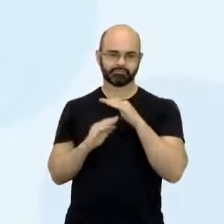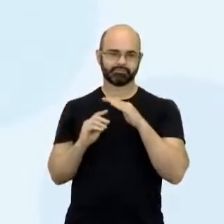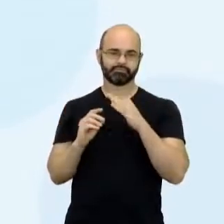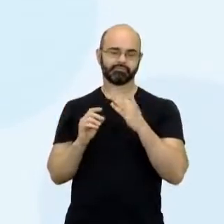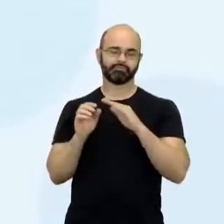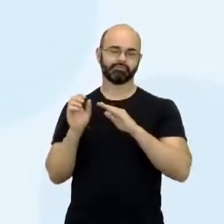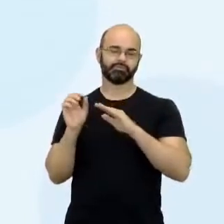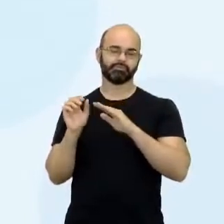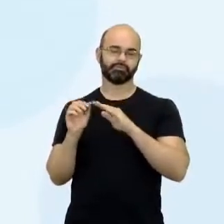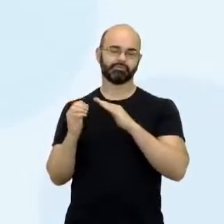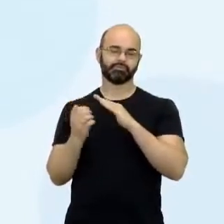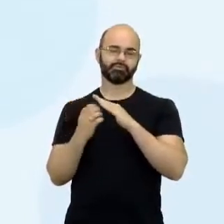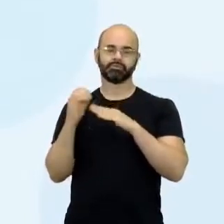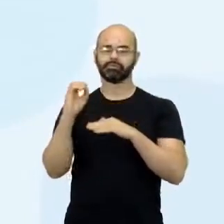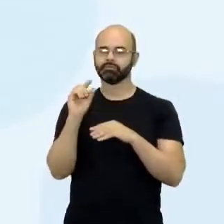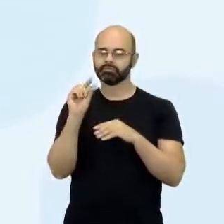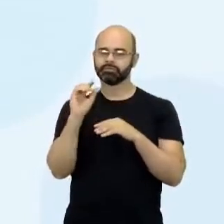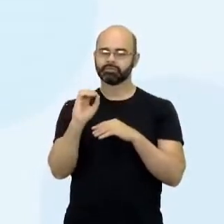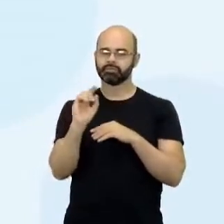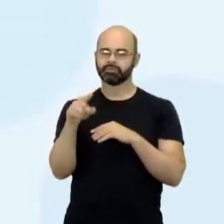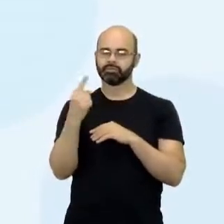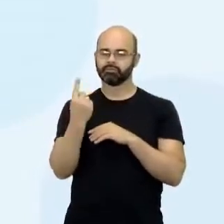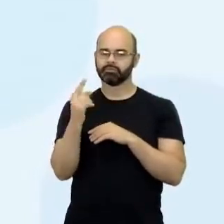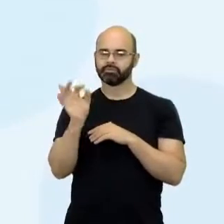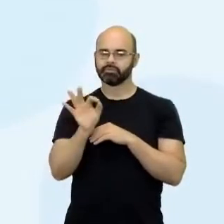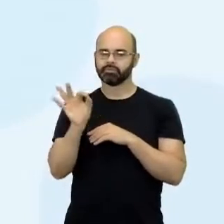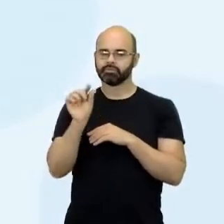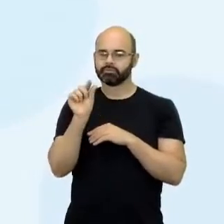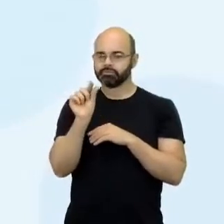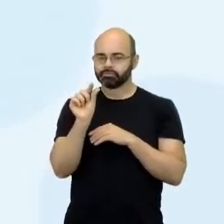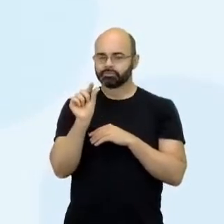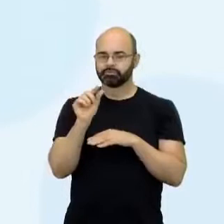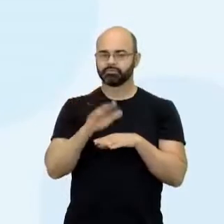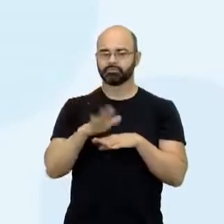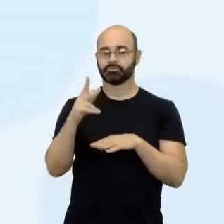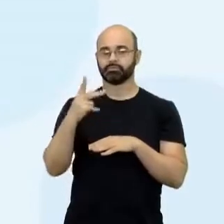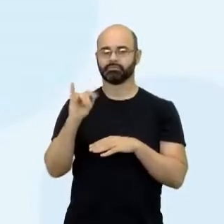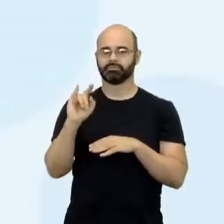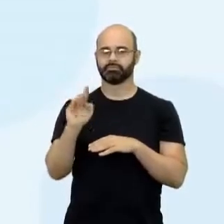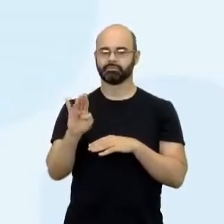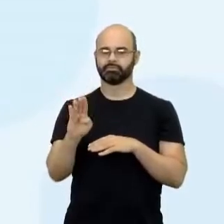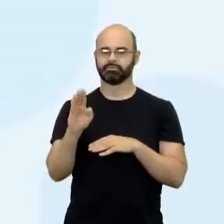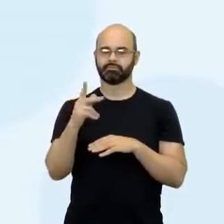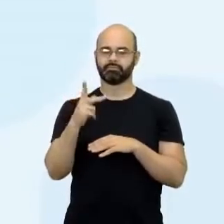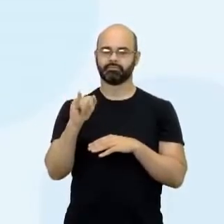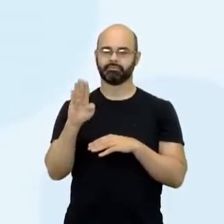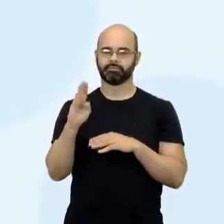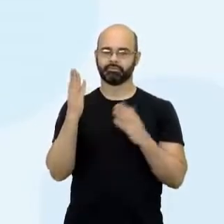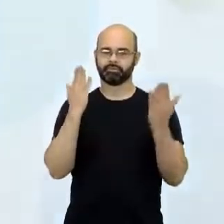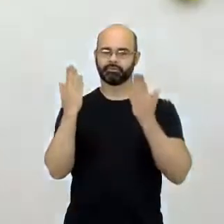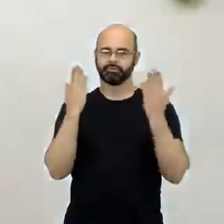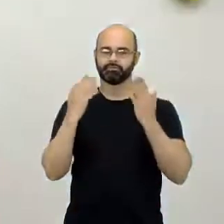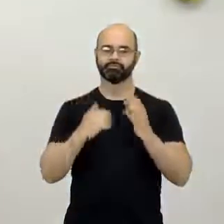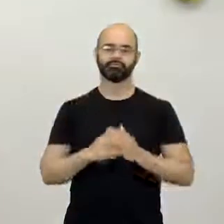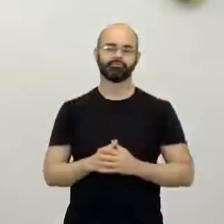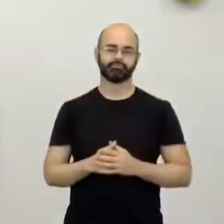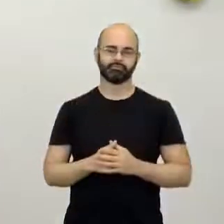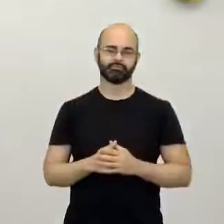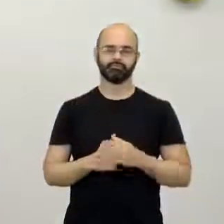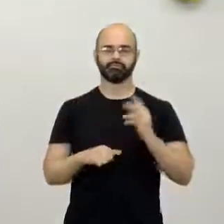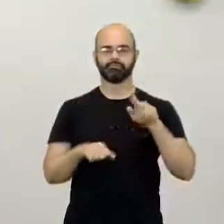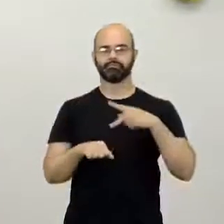empresas. Um pouco mais de 0,1% em relação ao PIB. Tá certo? fazendo uma comparação com